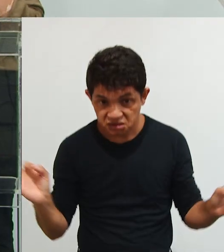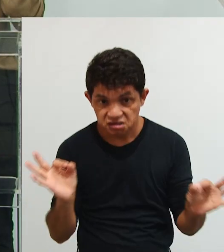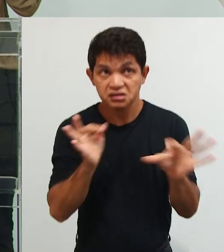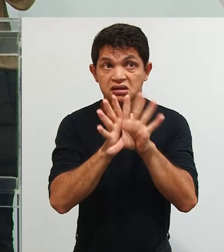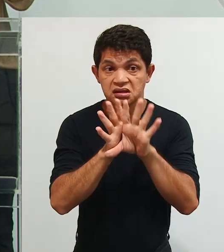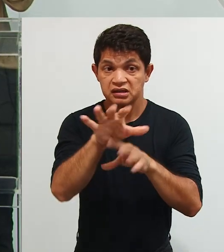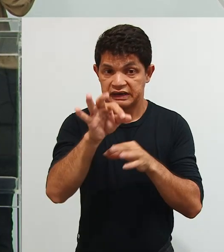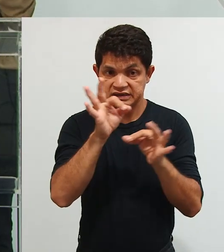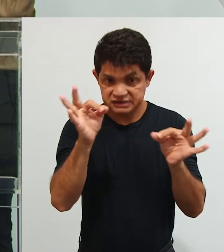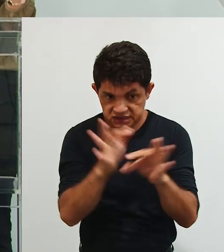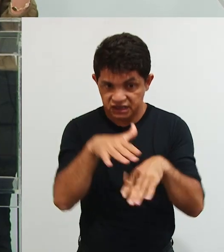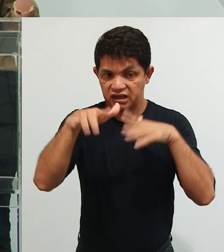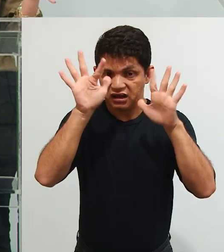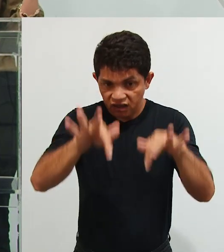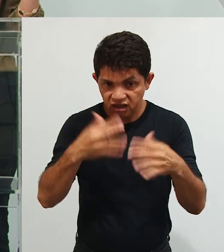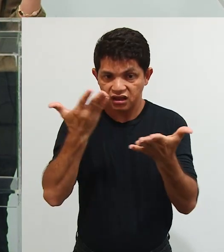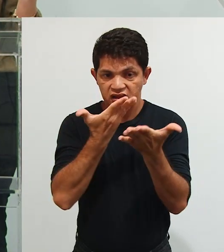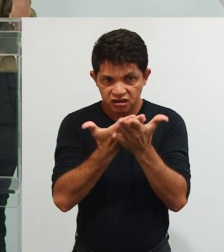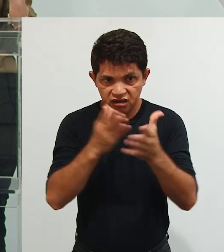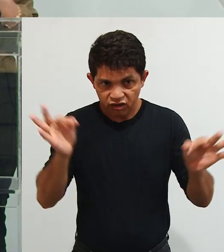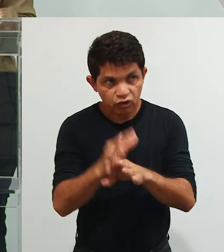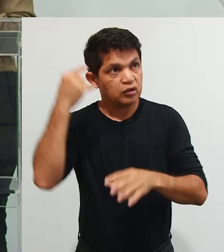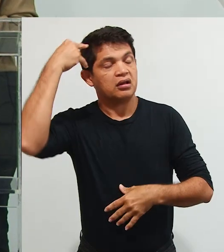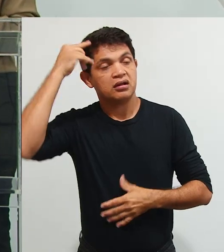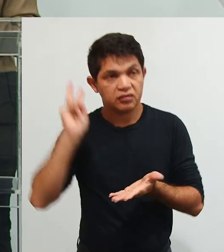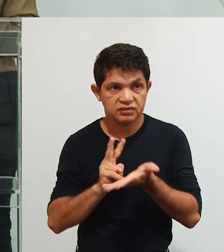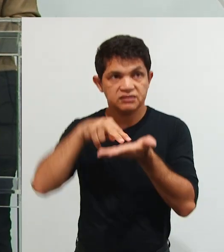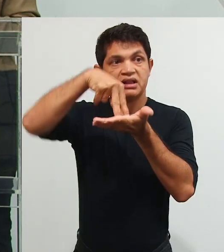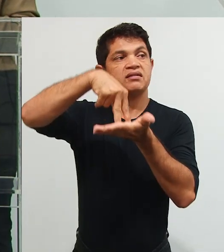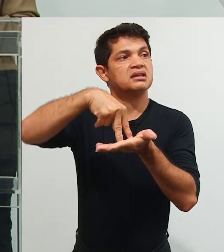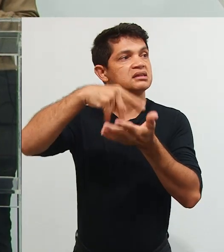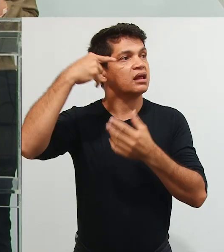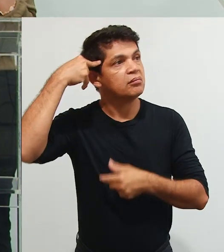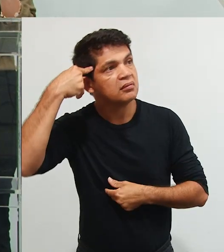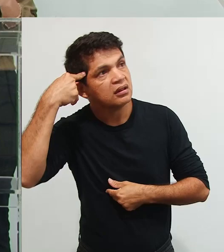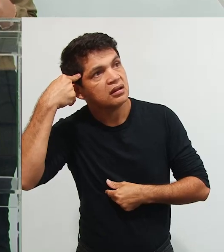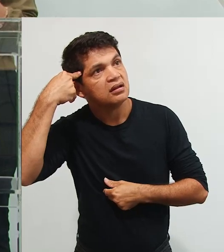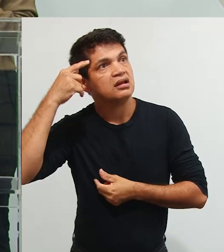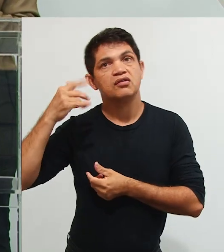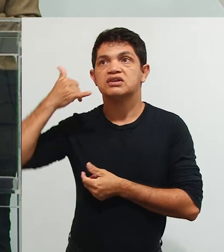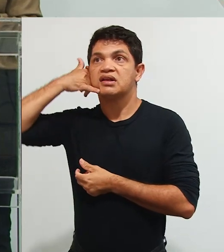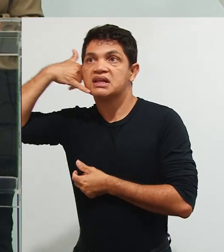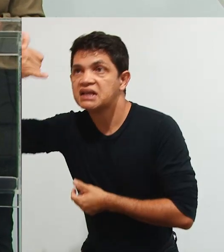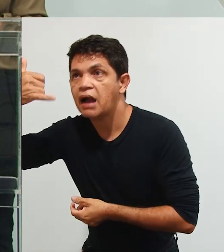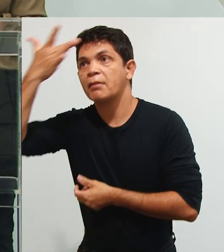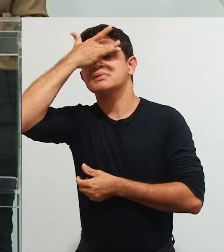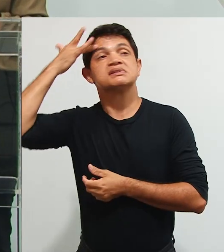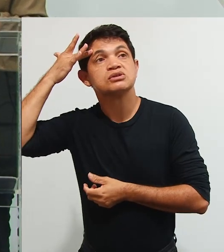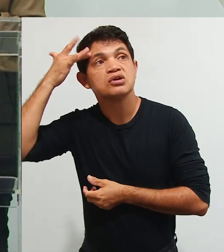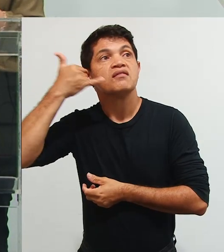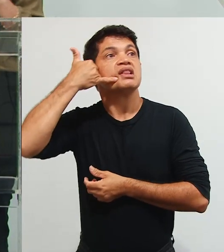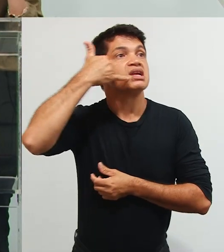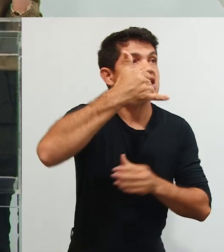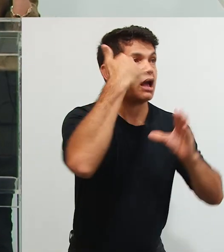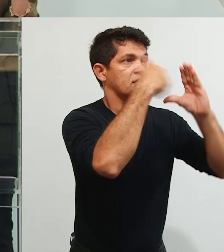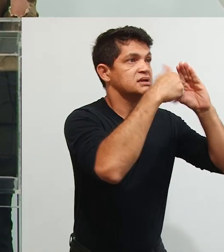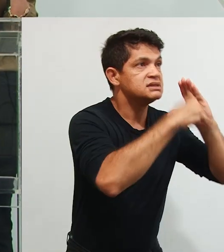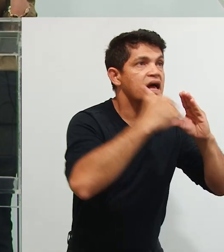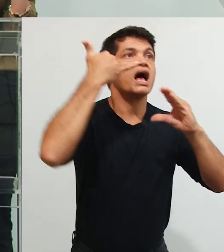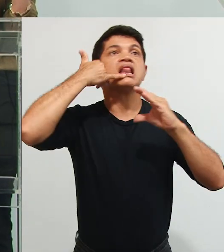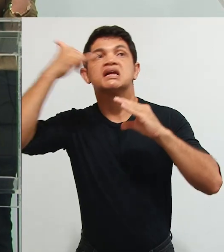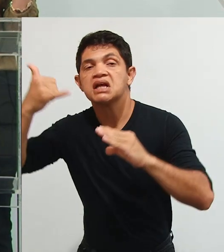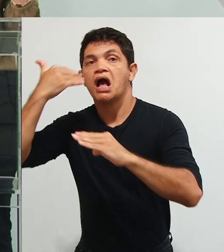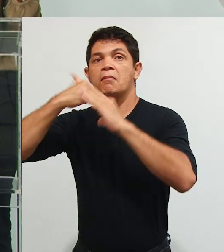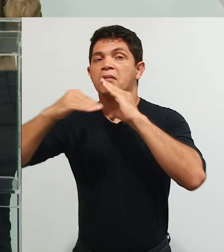aula. Então, o que você vai fazer? Você vai levantar um pouco? Você vai ligar para alguém? Enfim. E